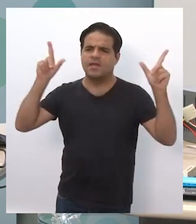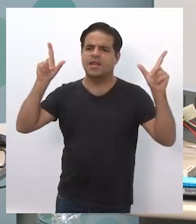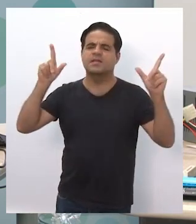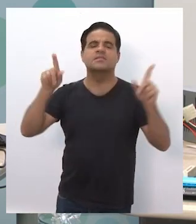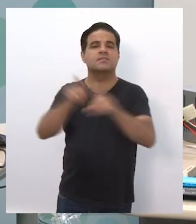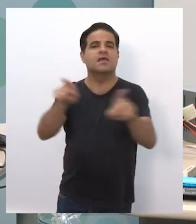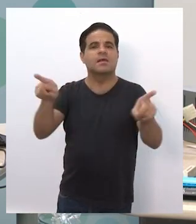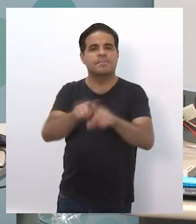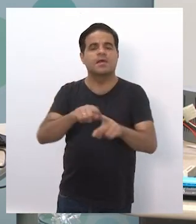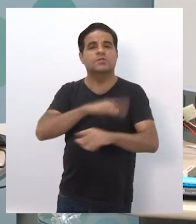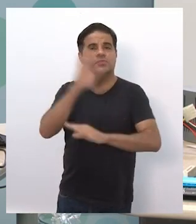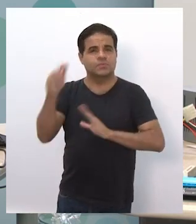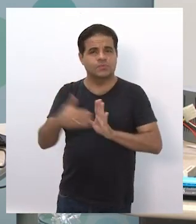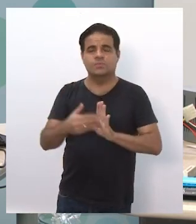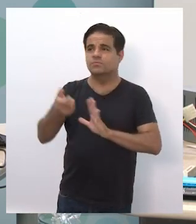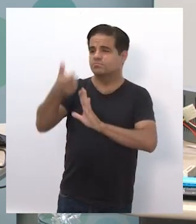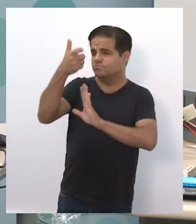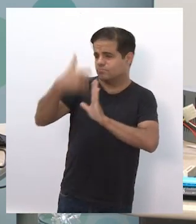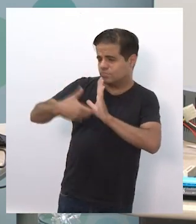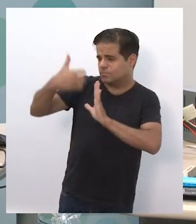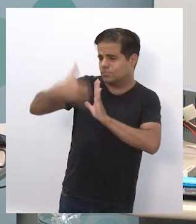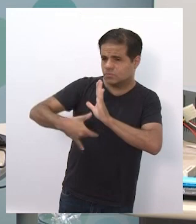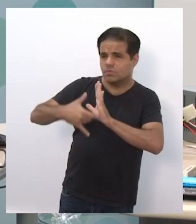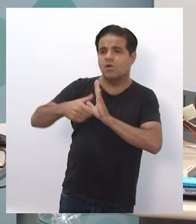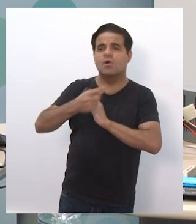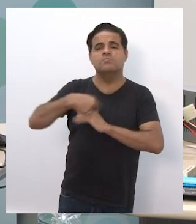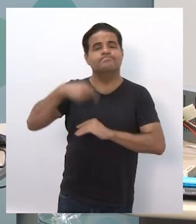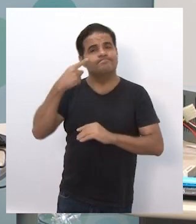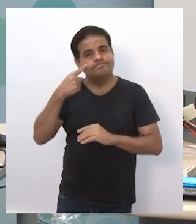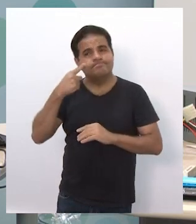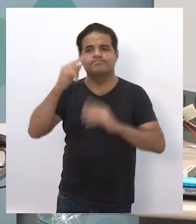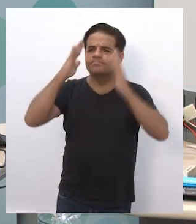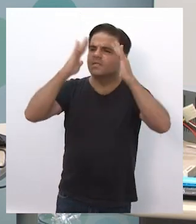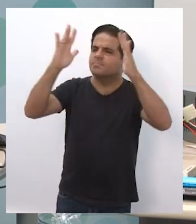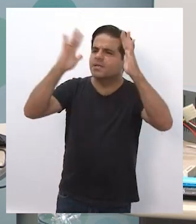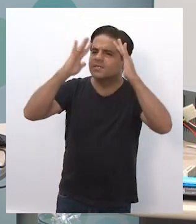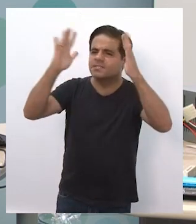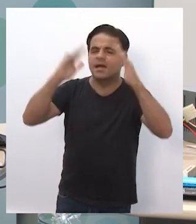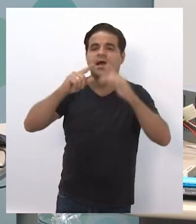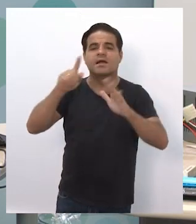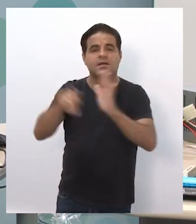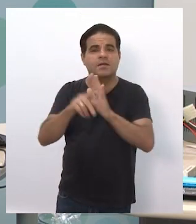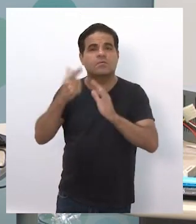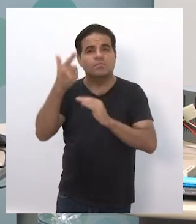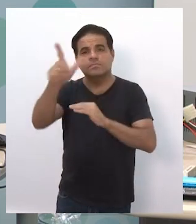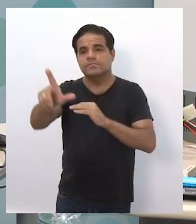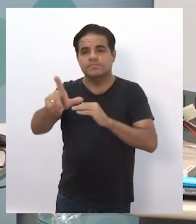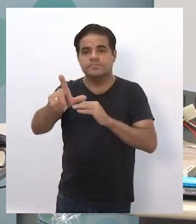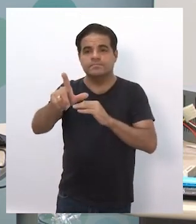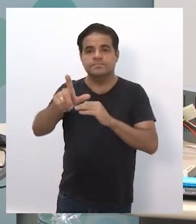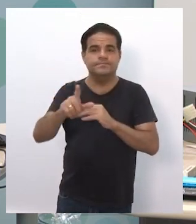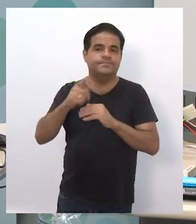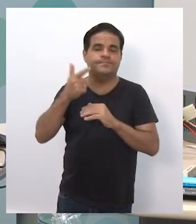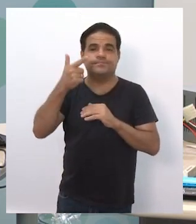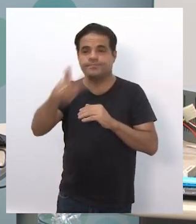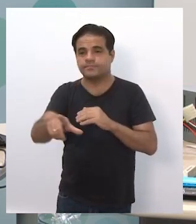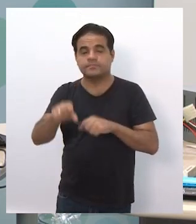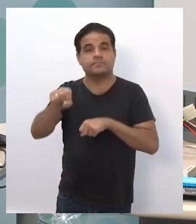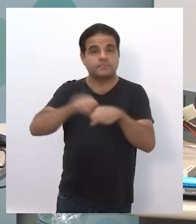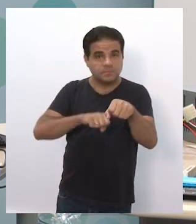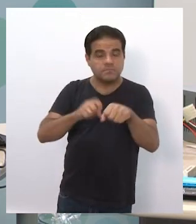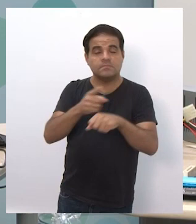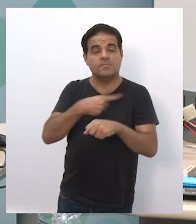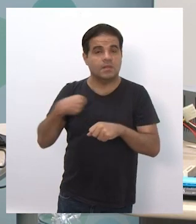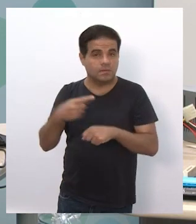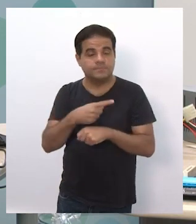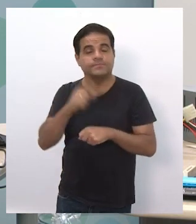também, dentro de tudo disso que vocês falaram, a gente também tem que pensar também que é para uma próxima formação